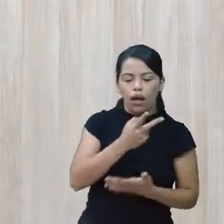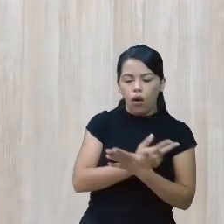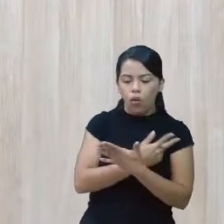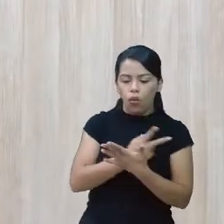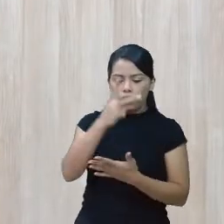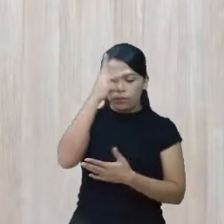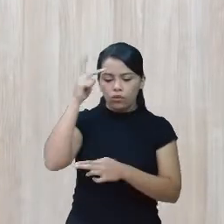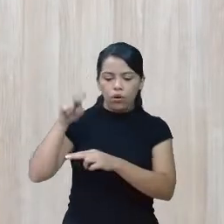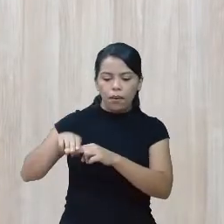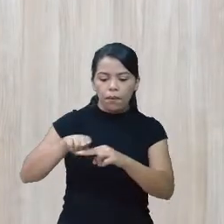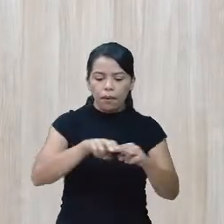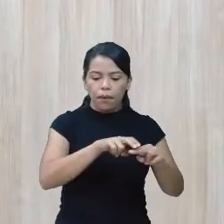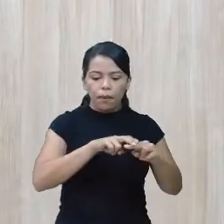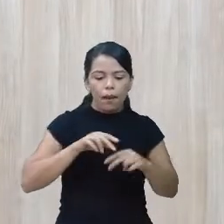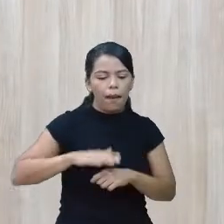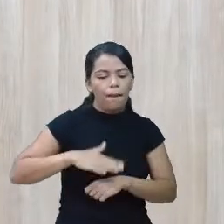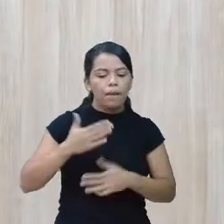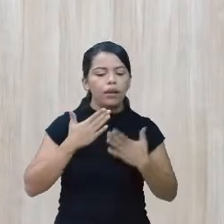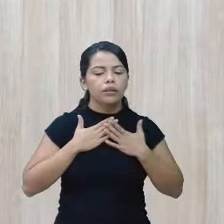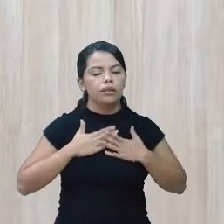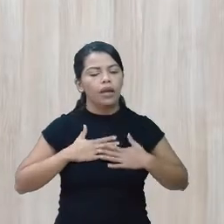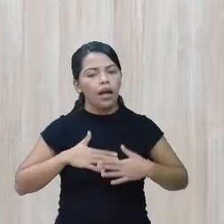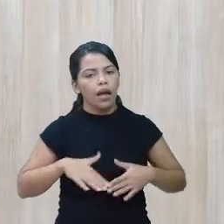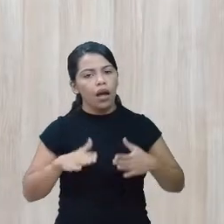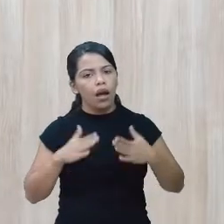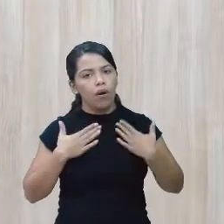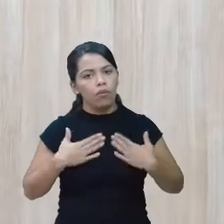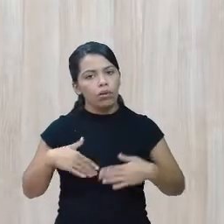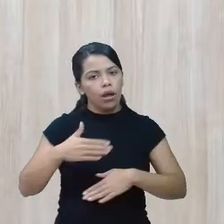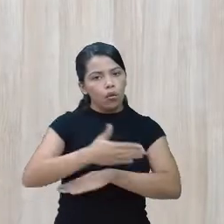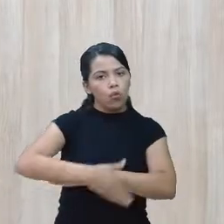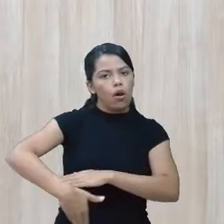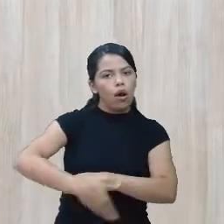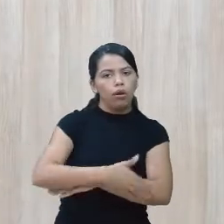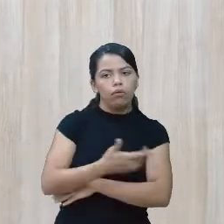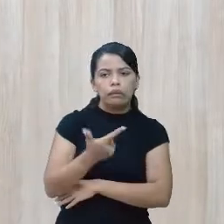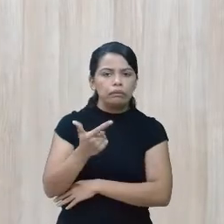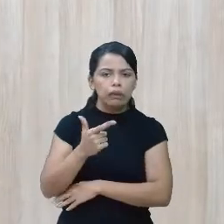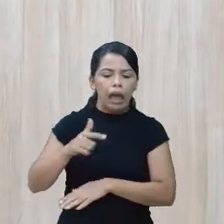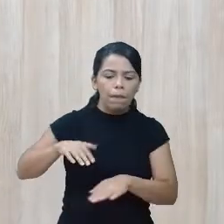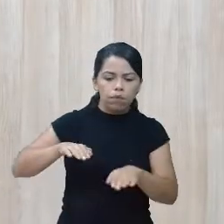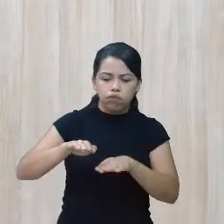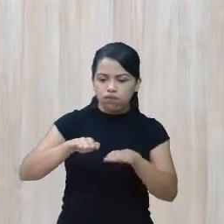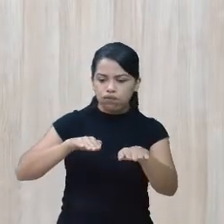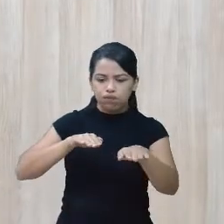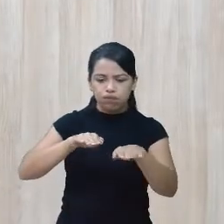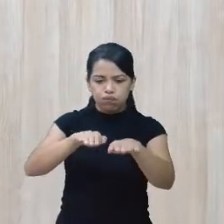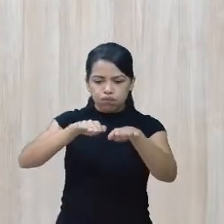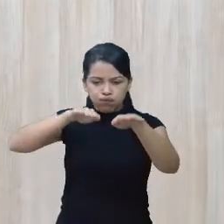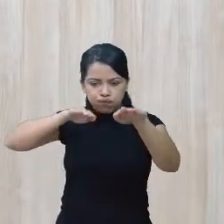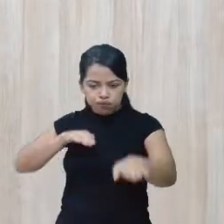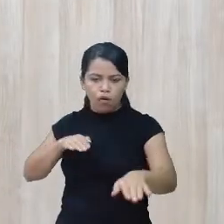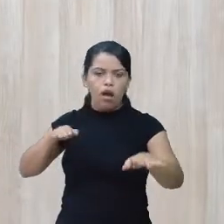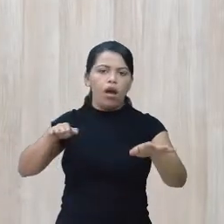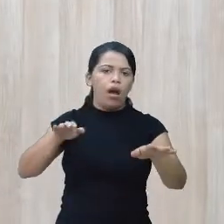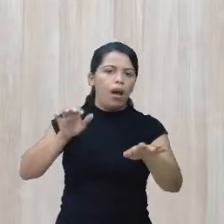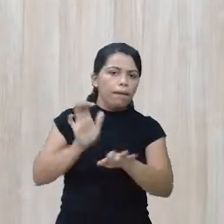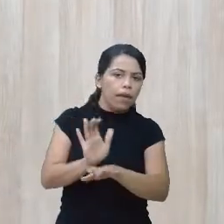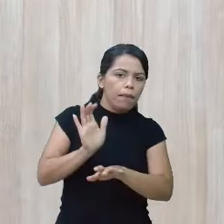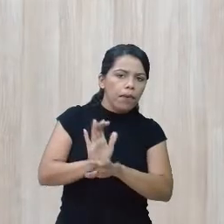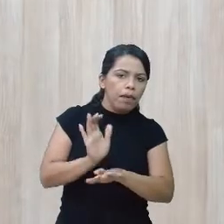sonoridade mais agradável, não é uma rua com muito trânsito e buzina, né? Então há